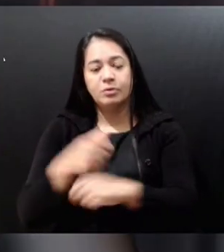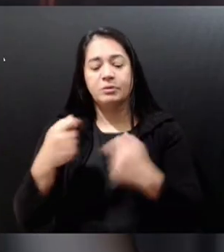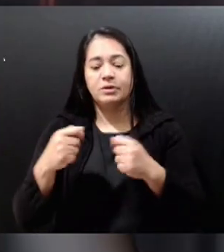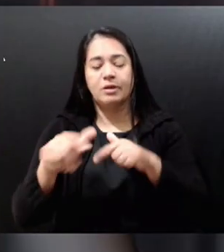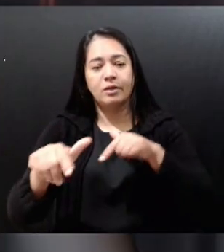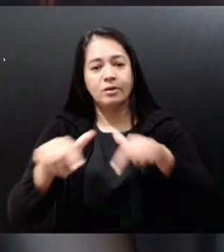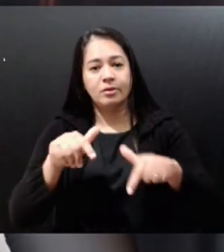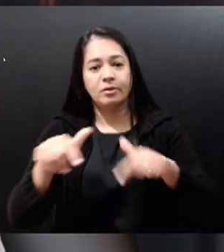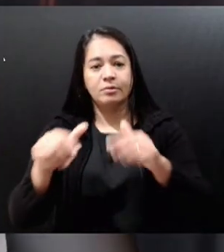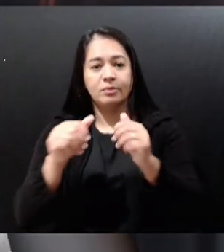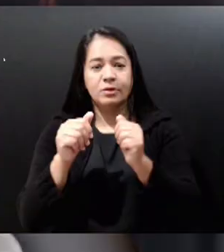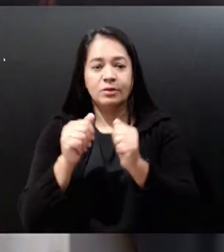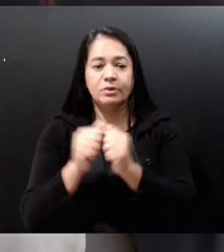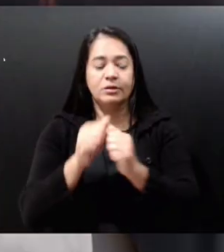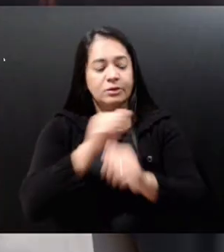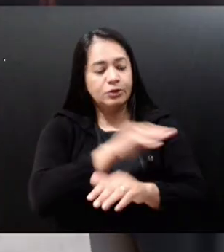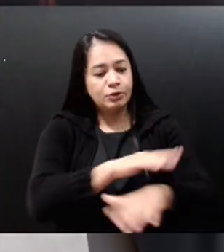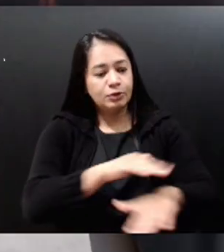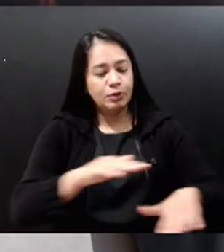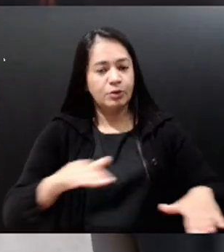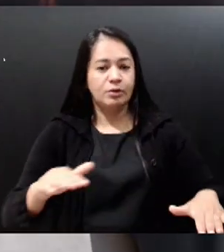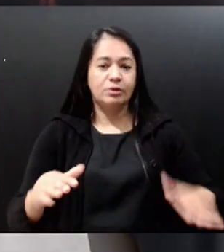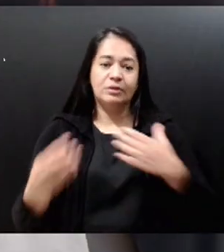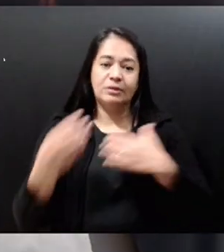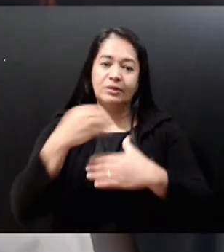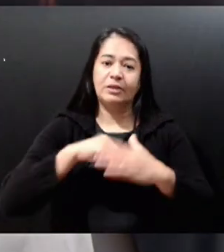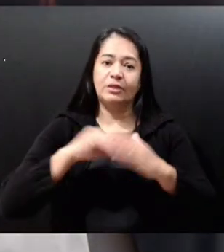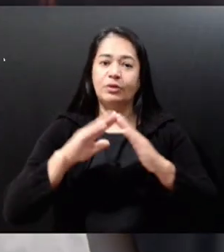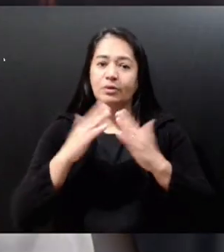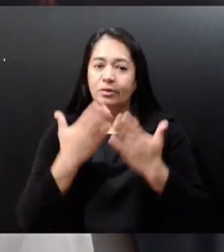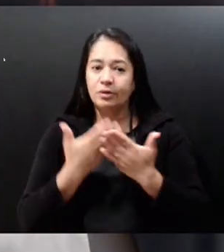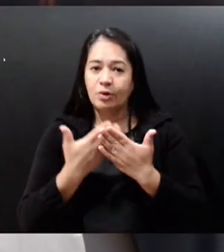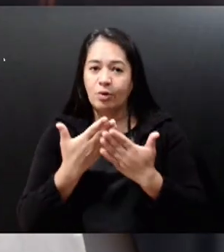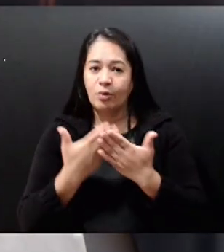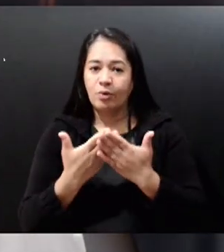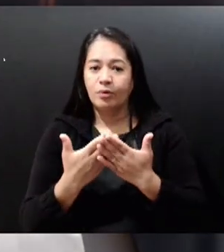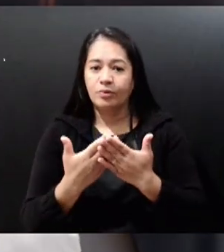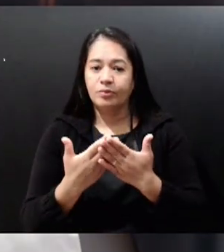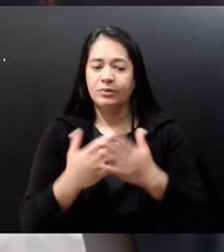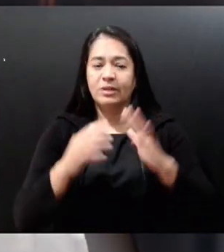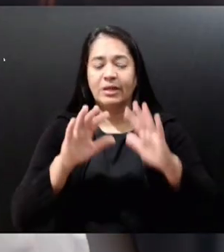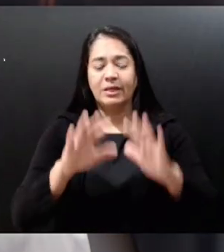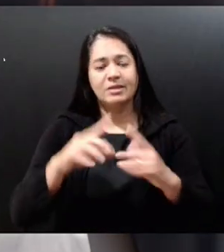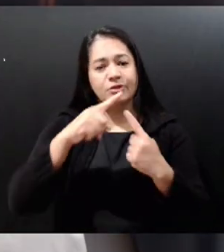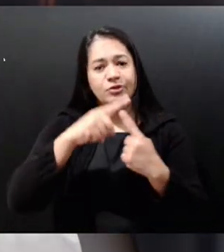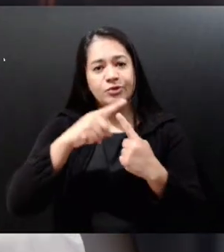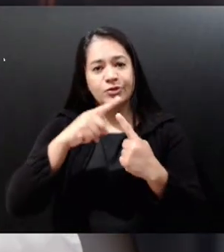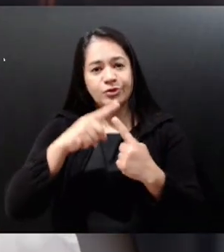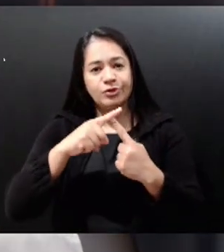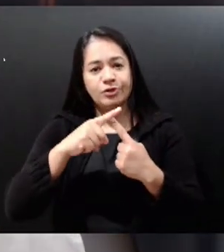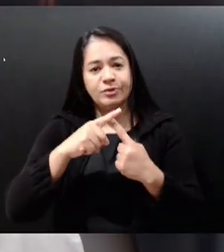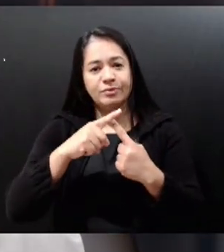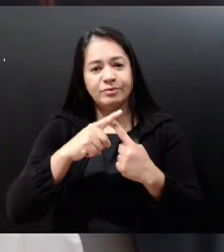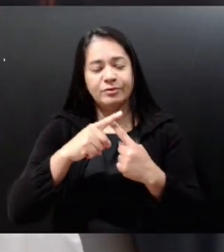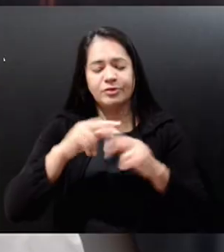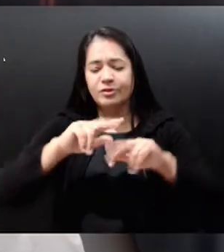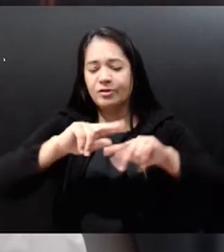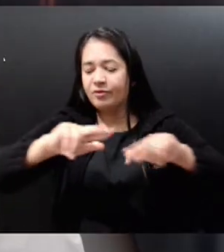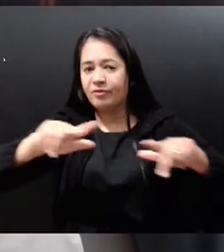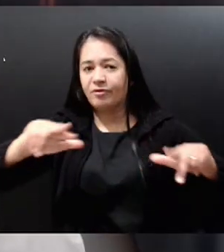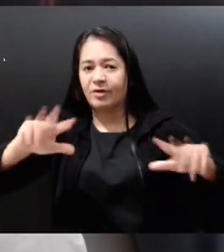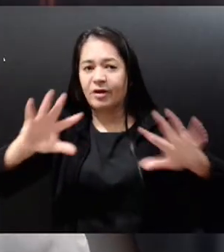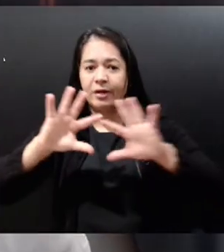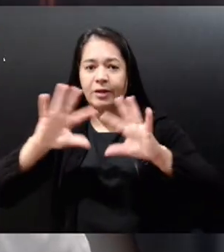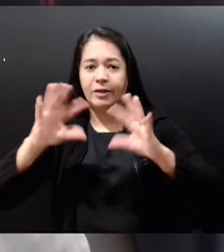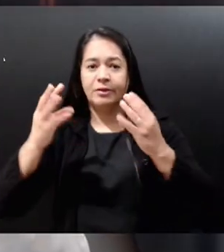as crianças dentro da escola, esses modelos, né, dessa diversidade, dessa pluralidade, do